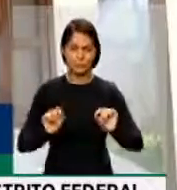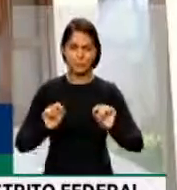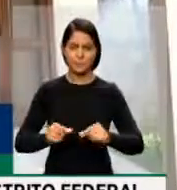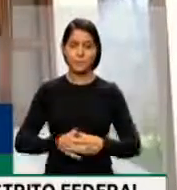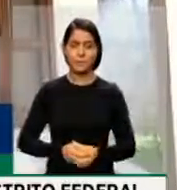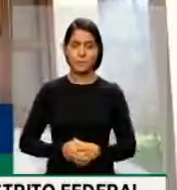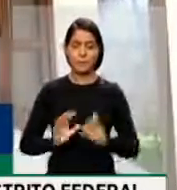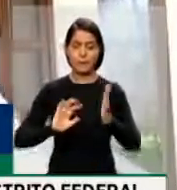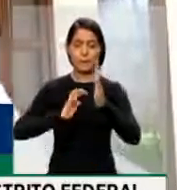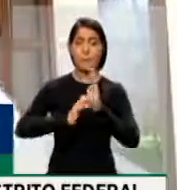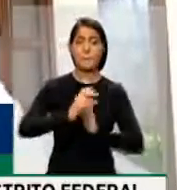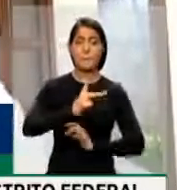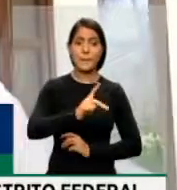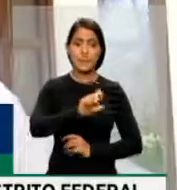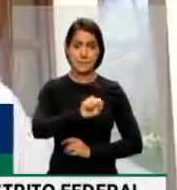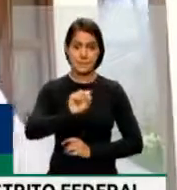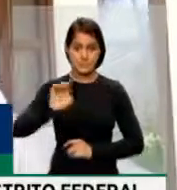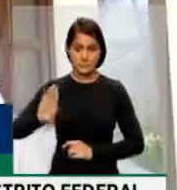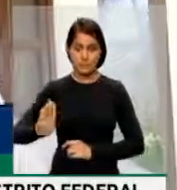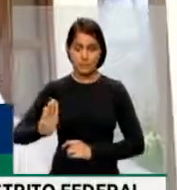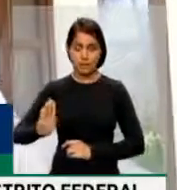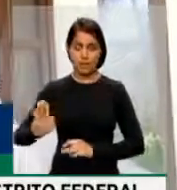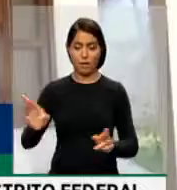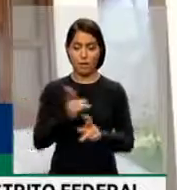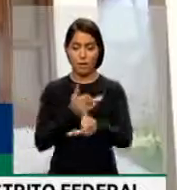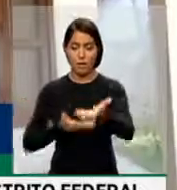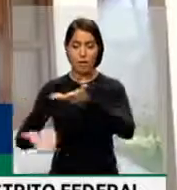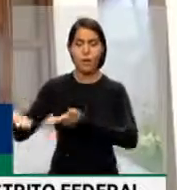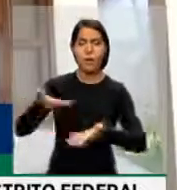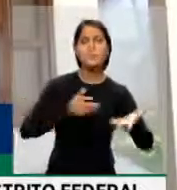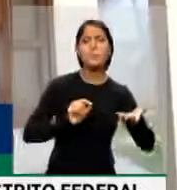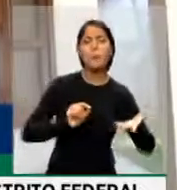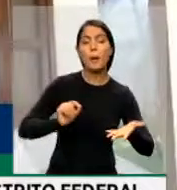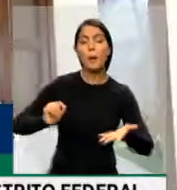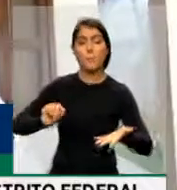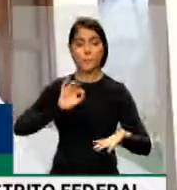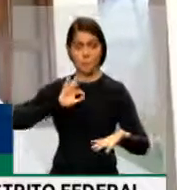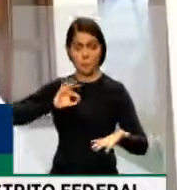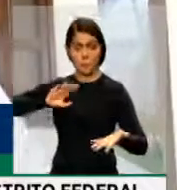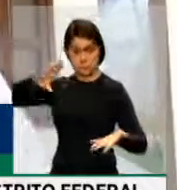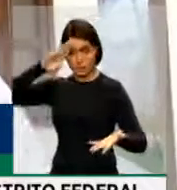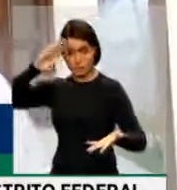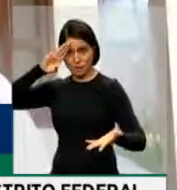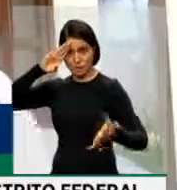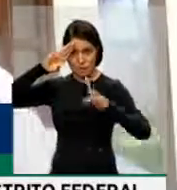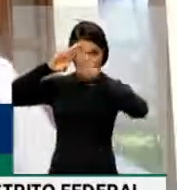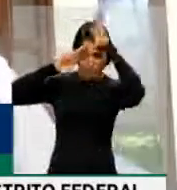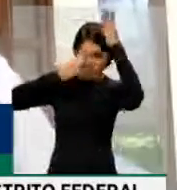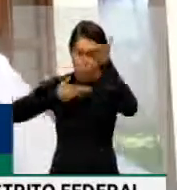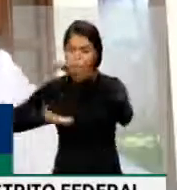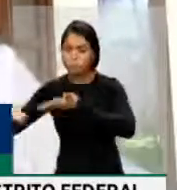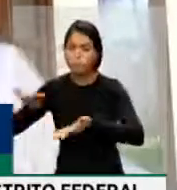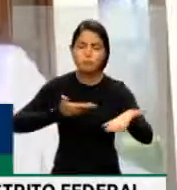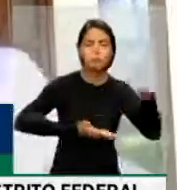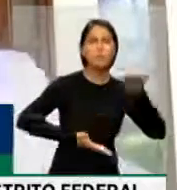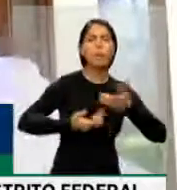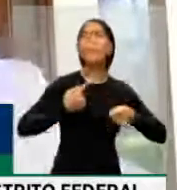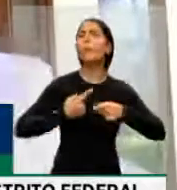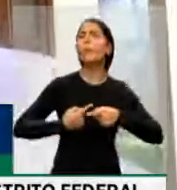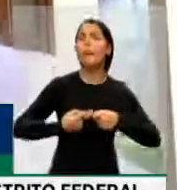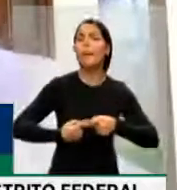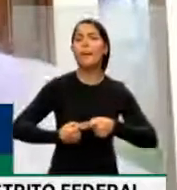uma relação muito forte com a Polícia Militar e com os bombeiros, porque valoriza, né? No meu governo, nós